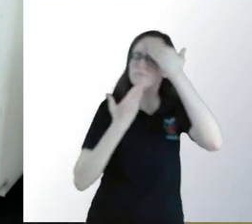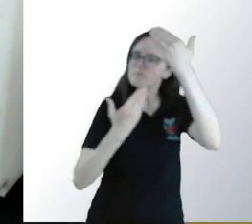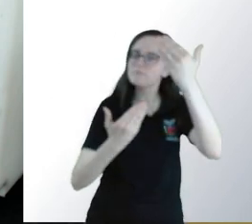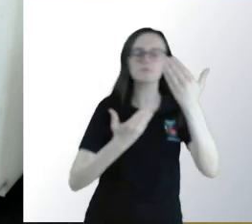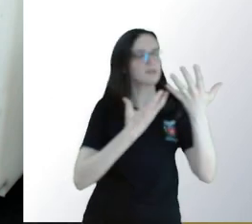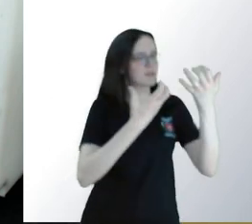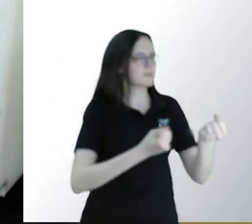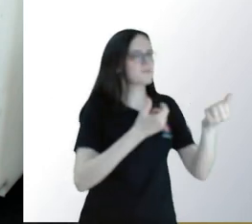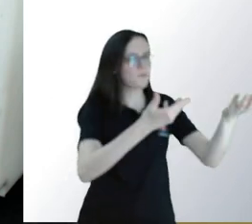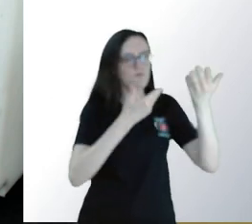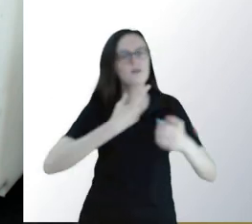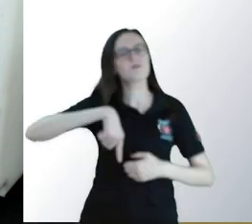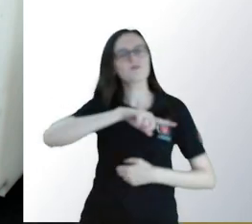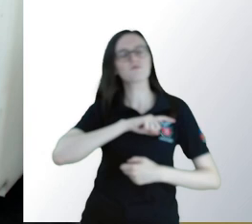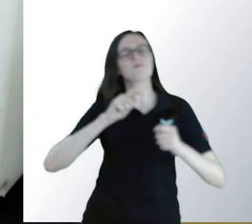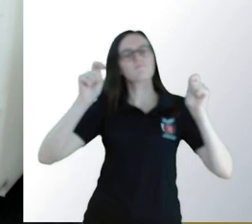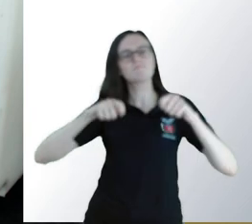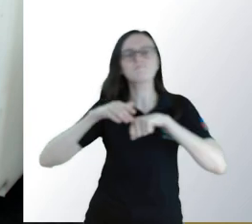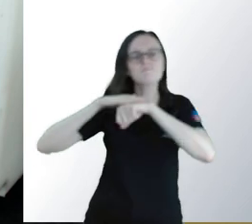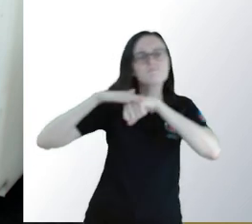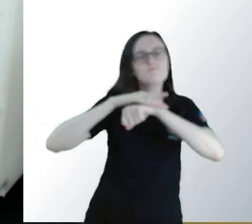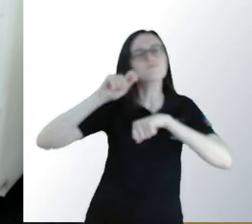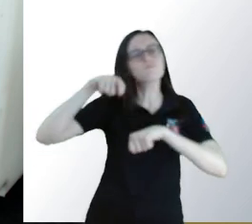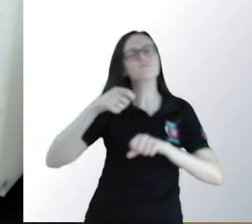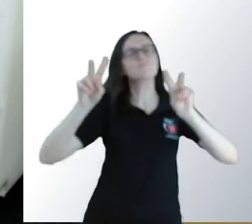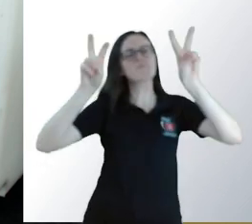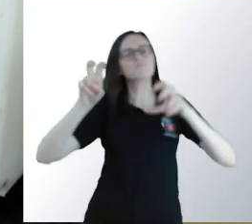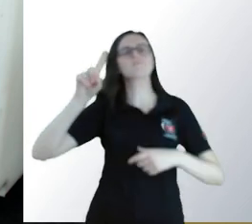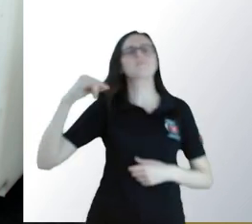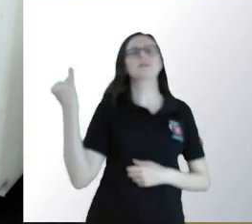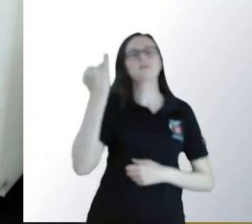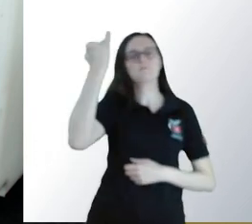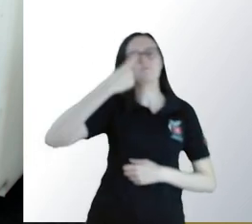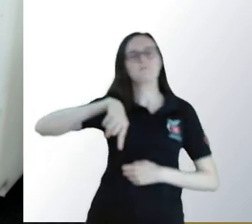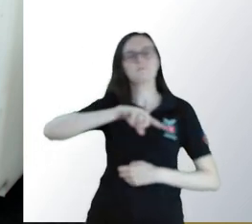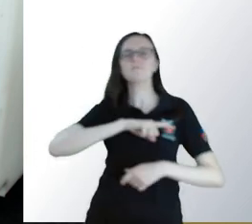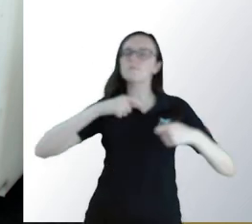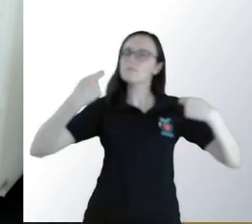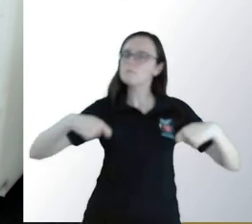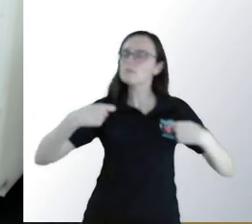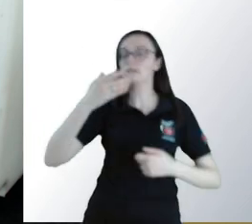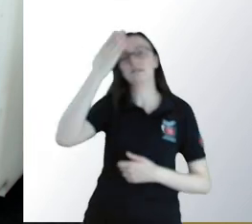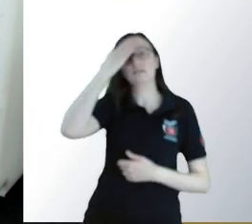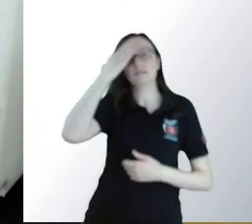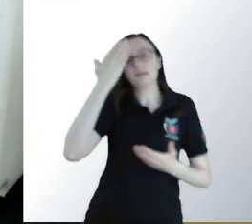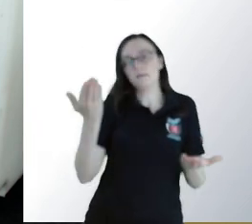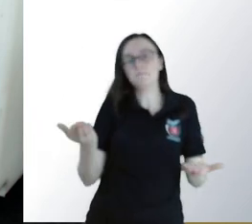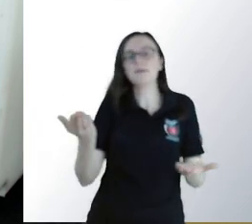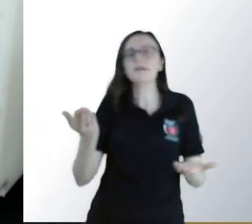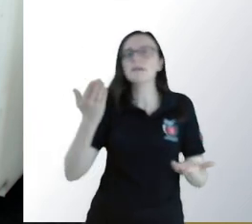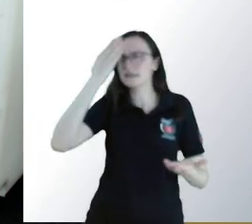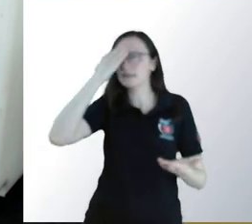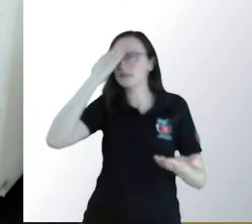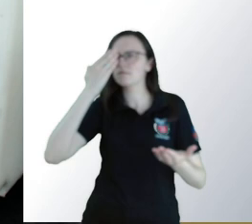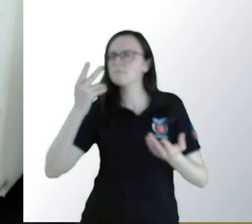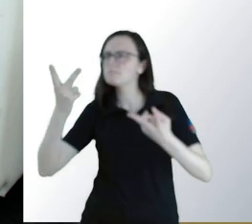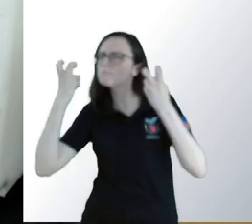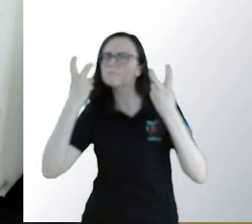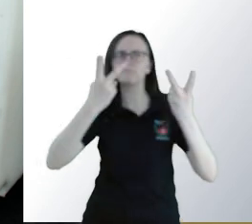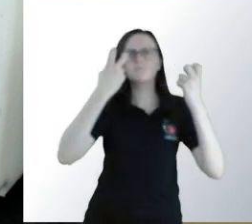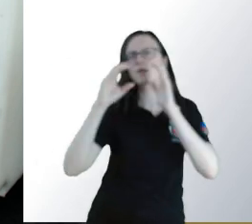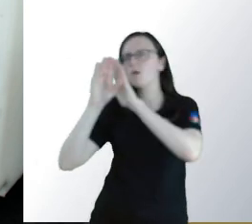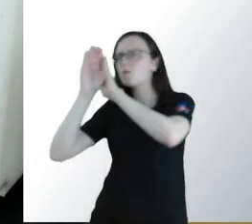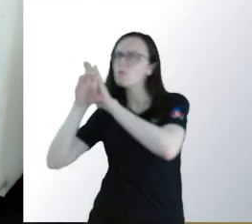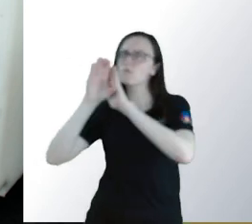nosso convite para estar aqui falando desse tema tão importante que a gente precisa saber, né, diferenciar e entender para